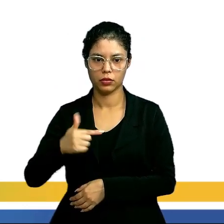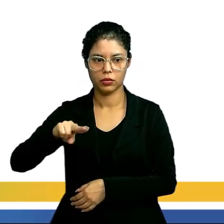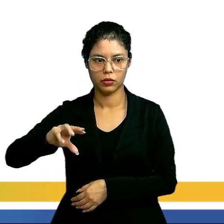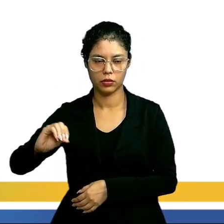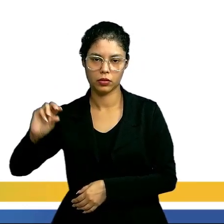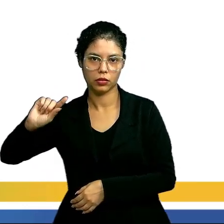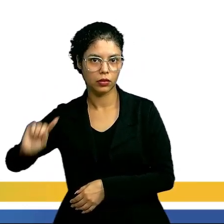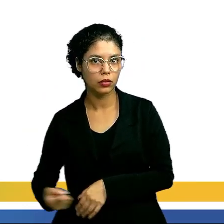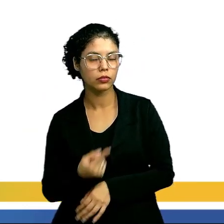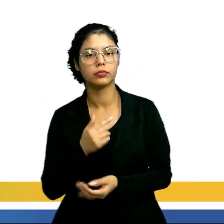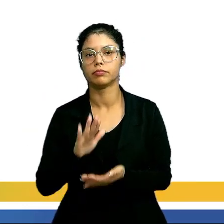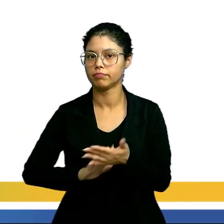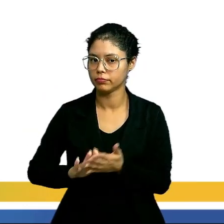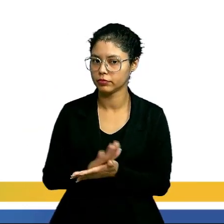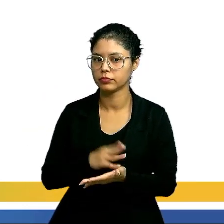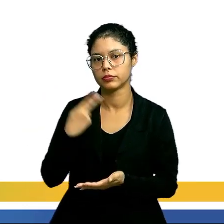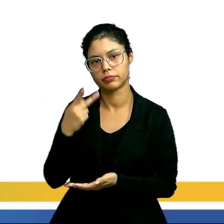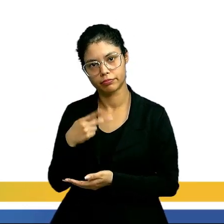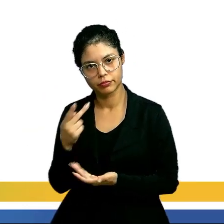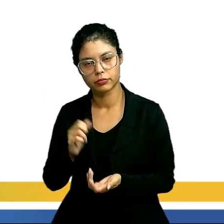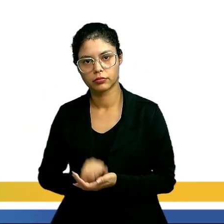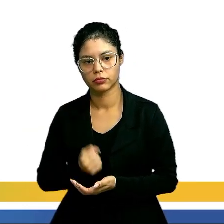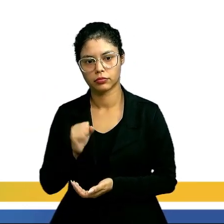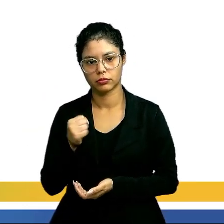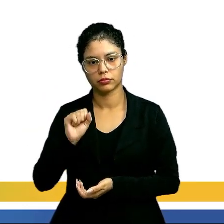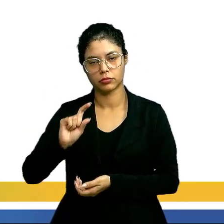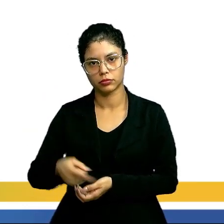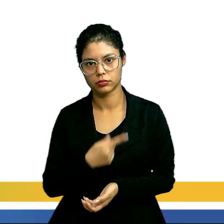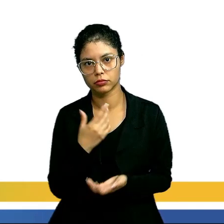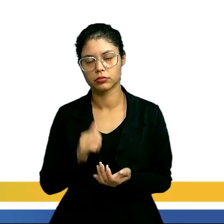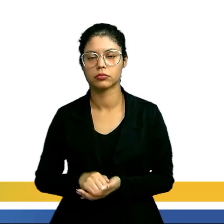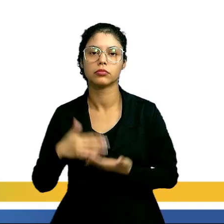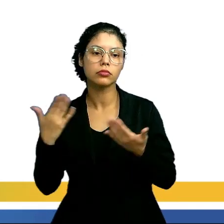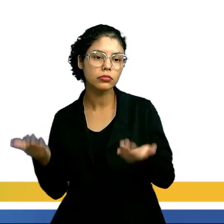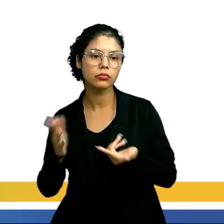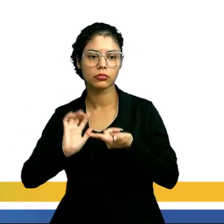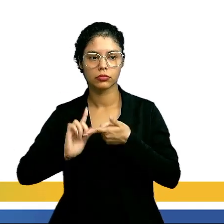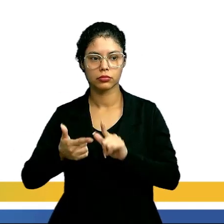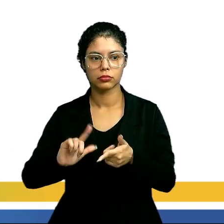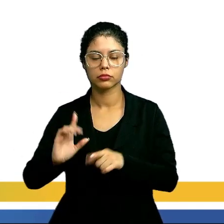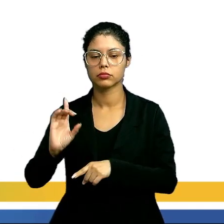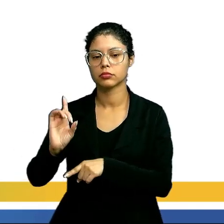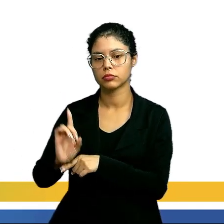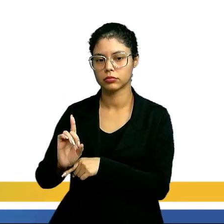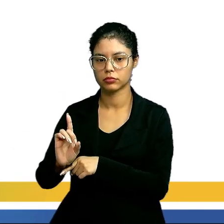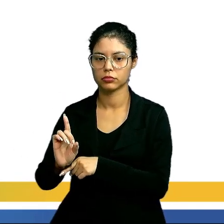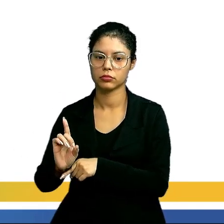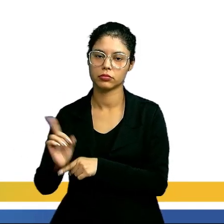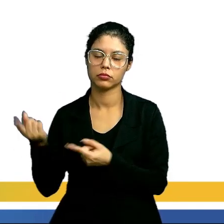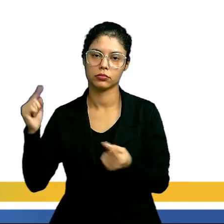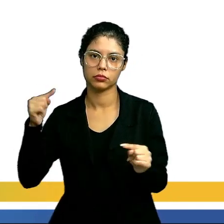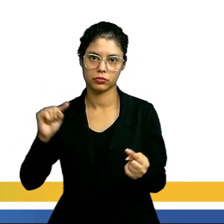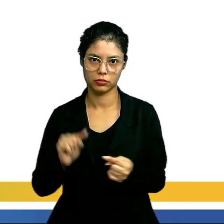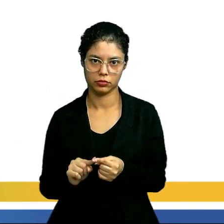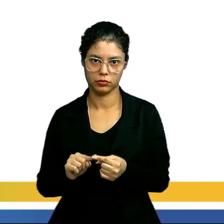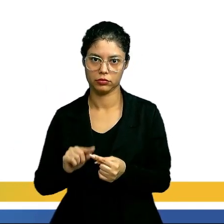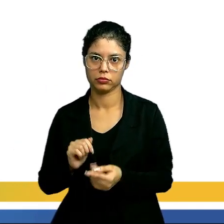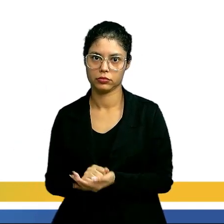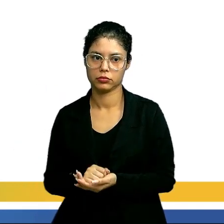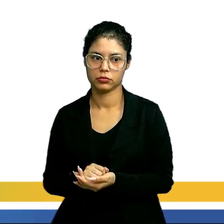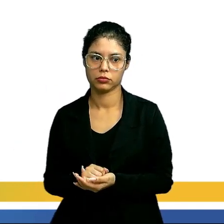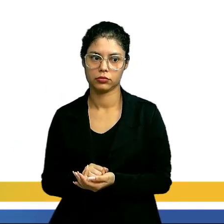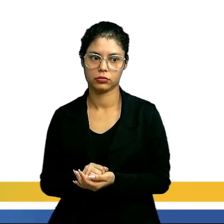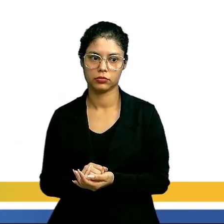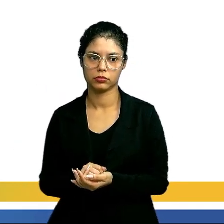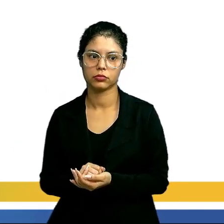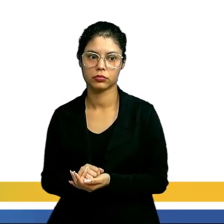altura. Em nenhum momento falamos de 8.200 metros. Então, a alternativa que mais se aproxima da nossa